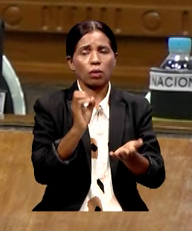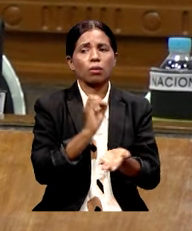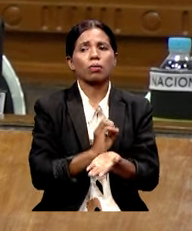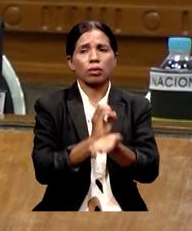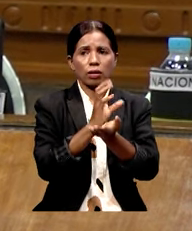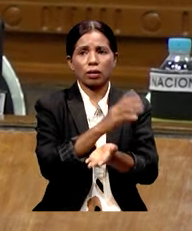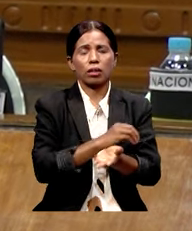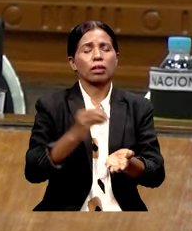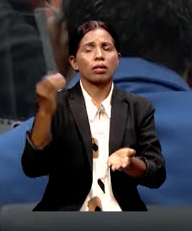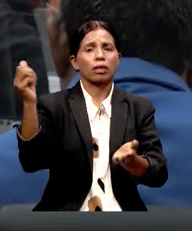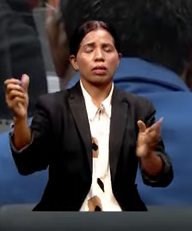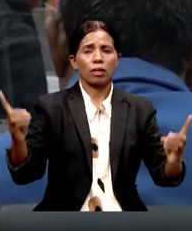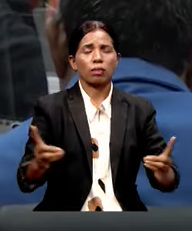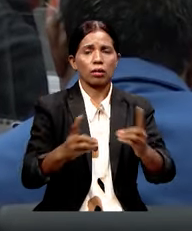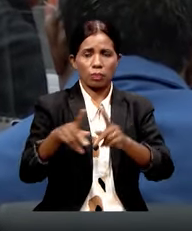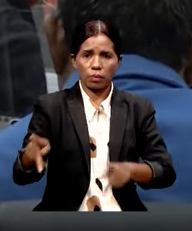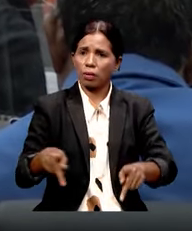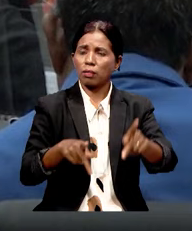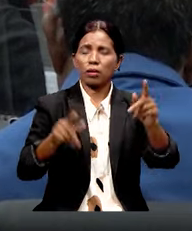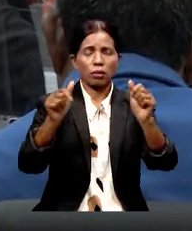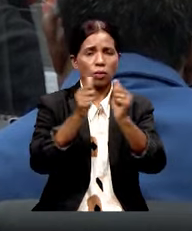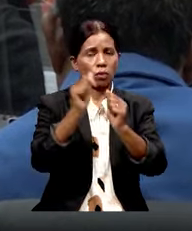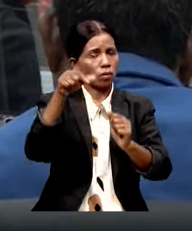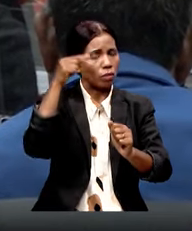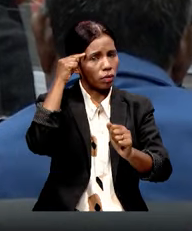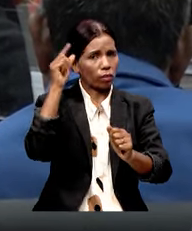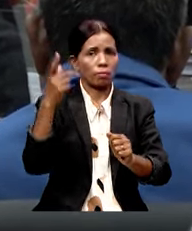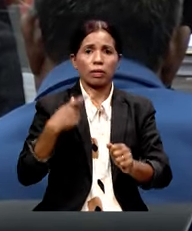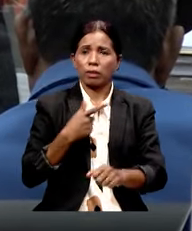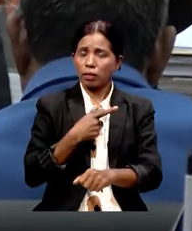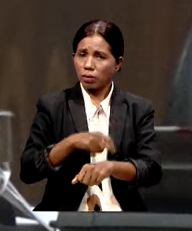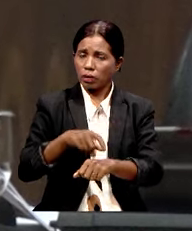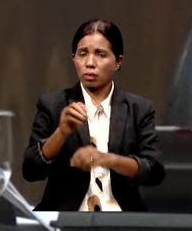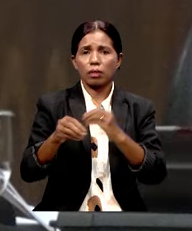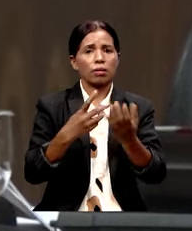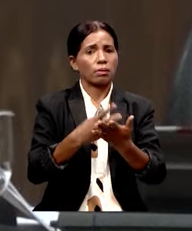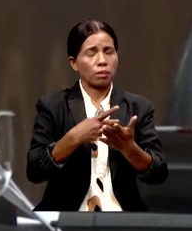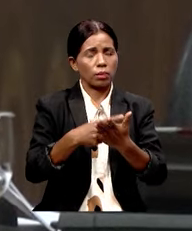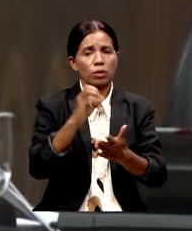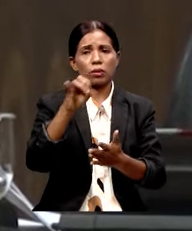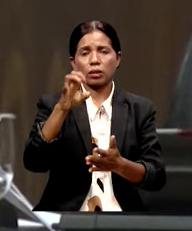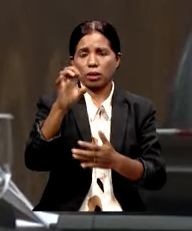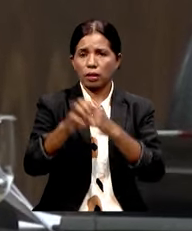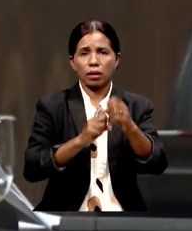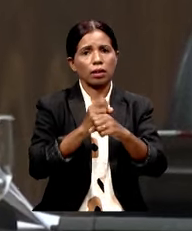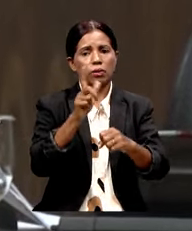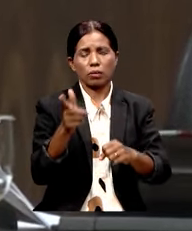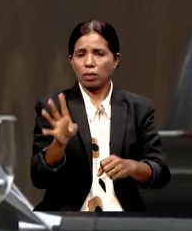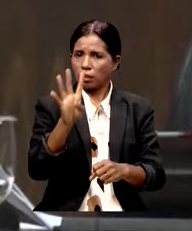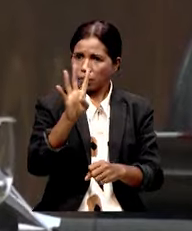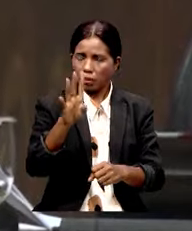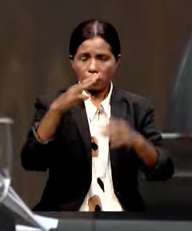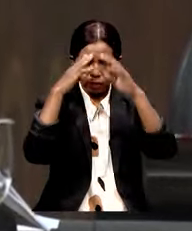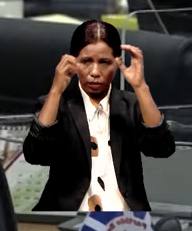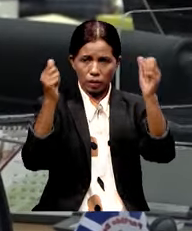Sambeno e audiência pública governo ho Comissão C Parlamento Nacional com a proposta orçamento geral Estado tinang riuroron resinghat tama presidente